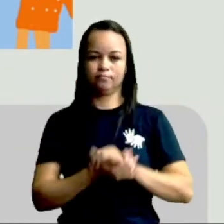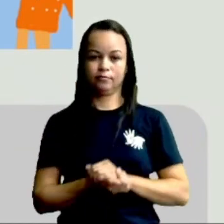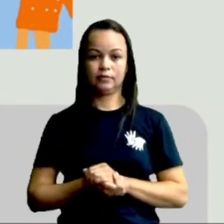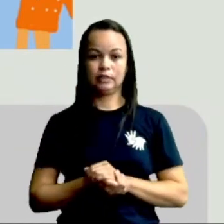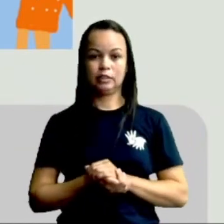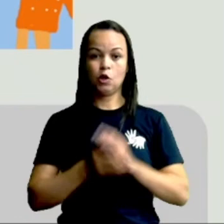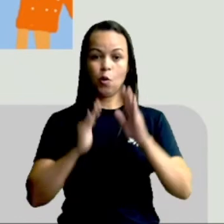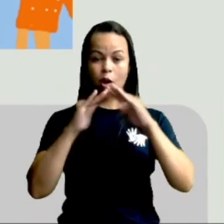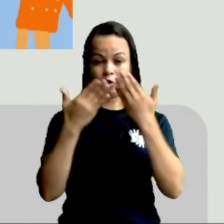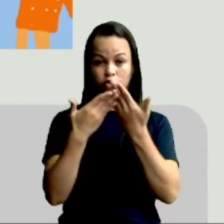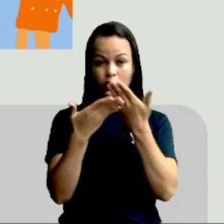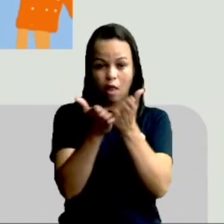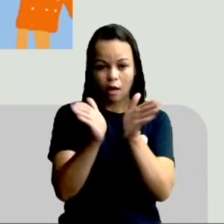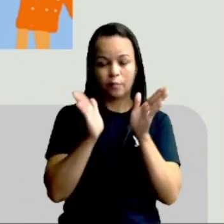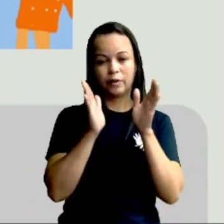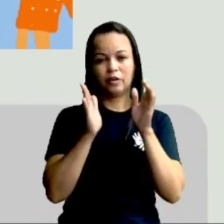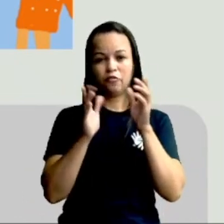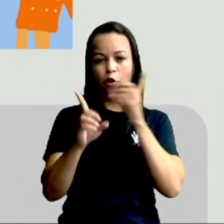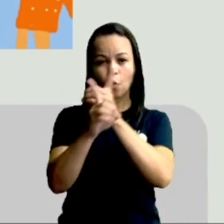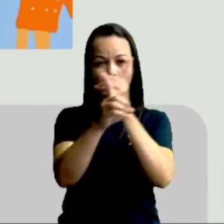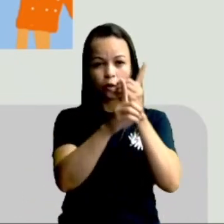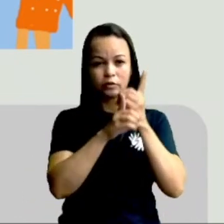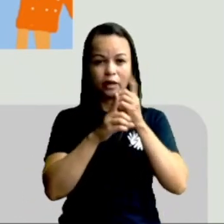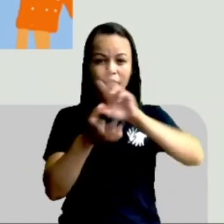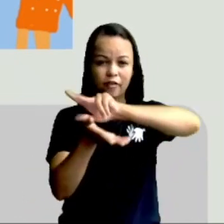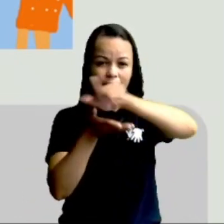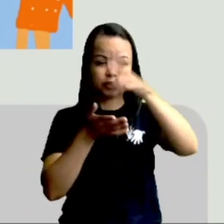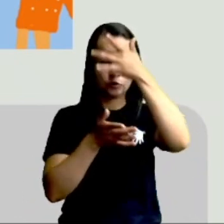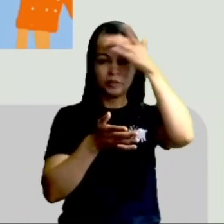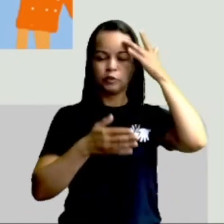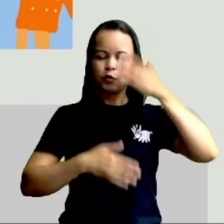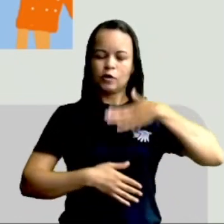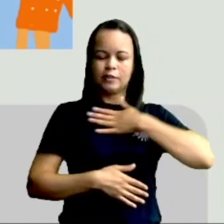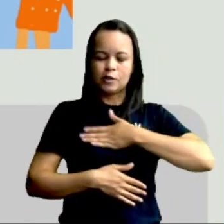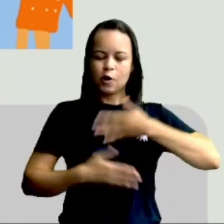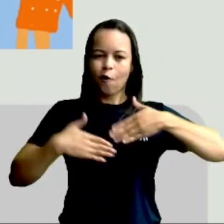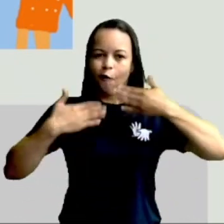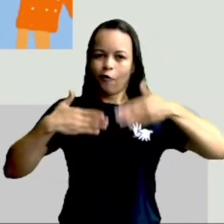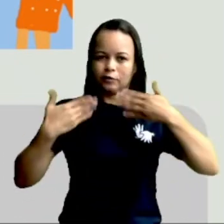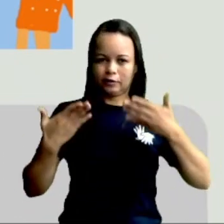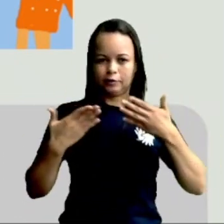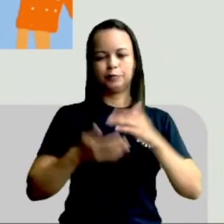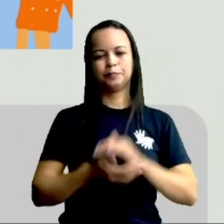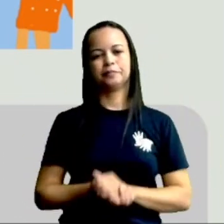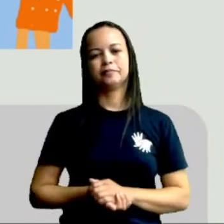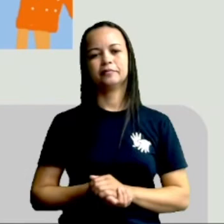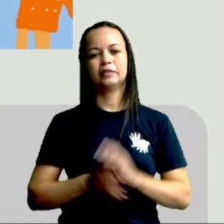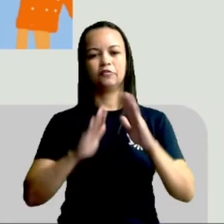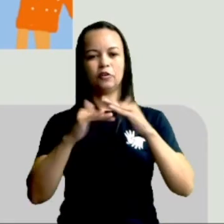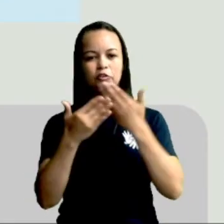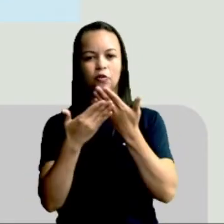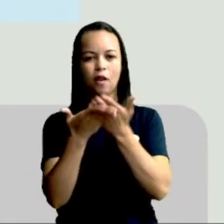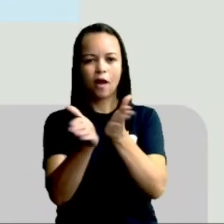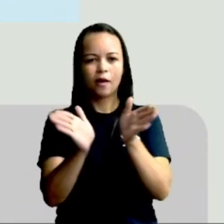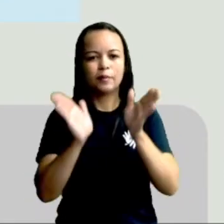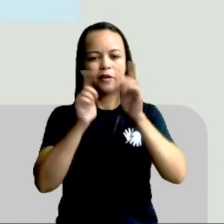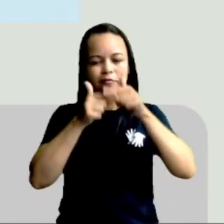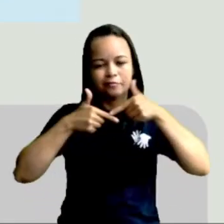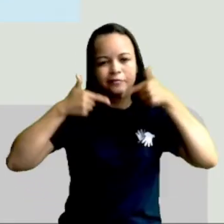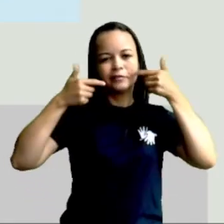abrir, vou encontrar toda a gente e sentir-me tão contente. Quando a minha escola abrir, vou entrar lá e